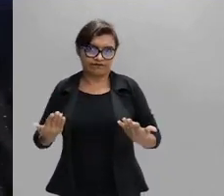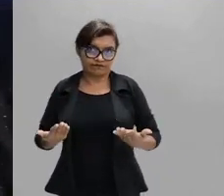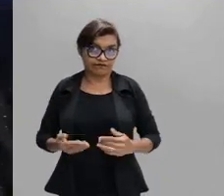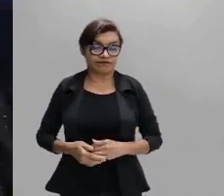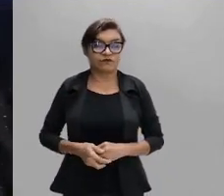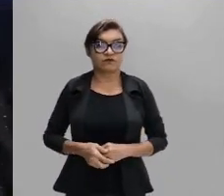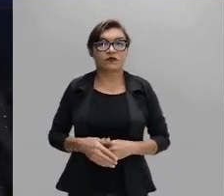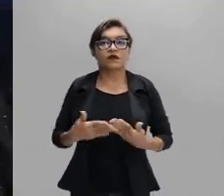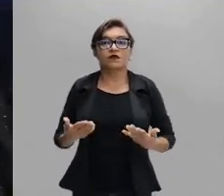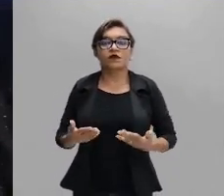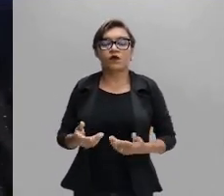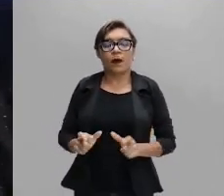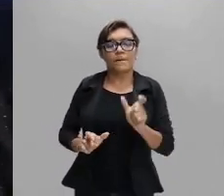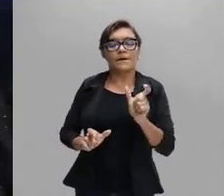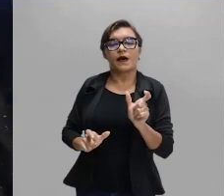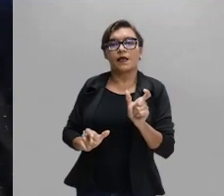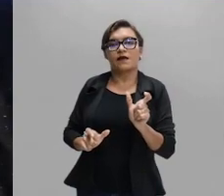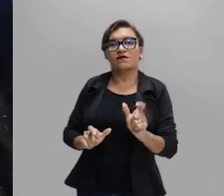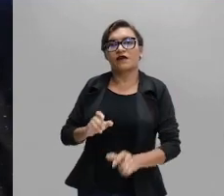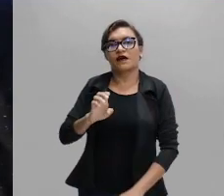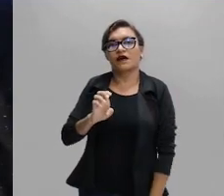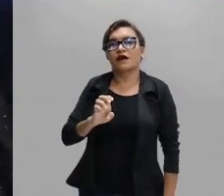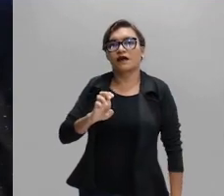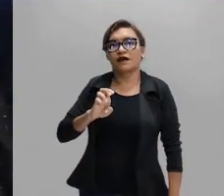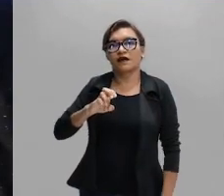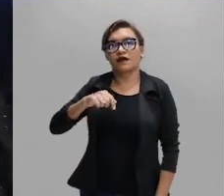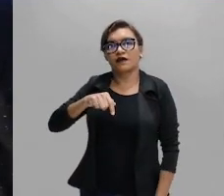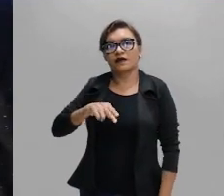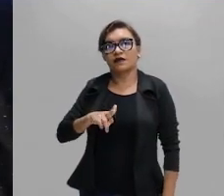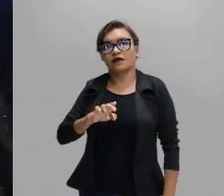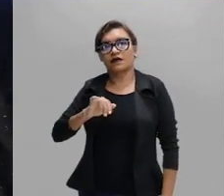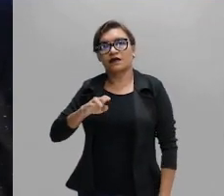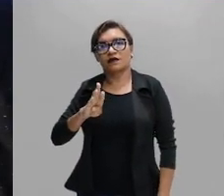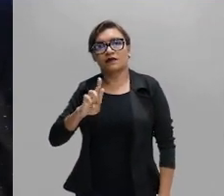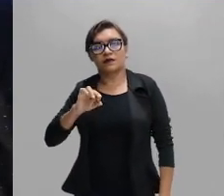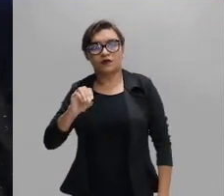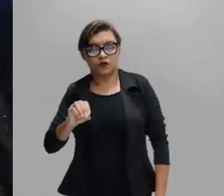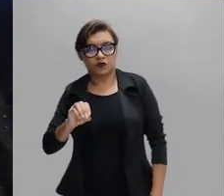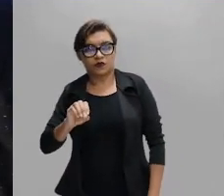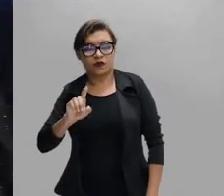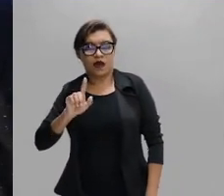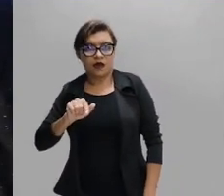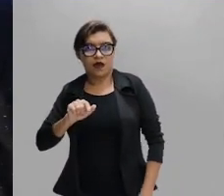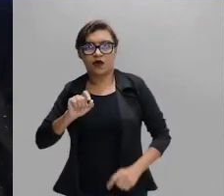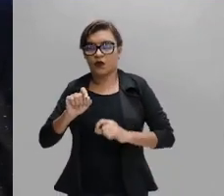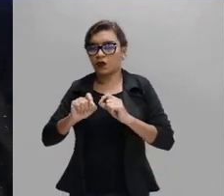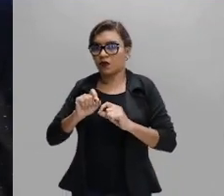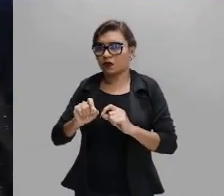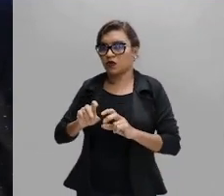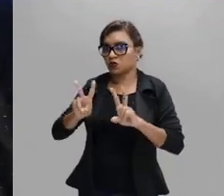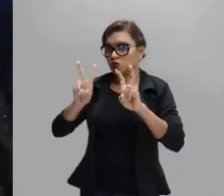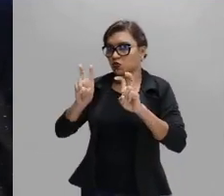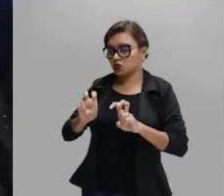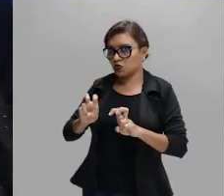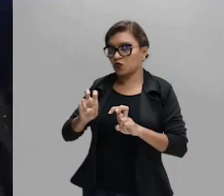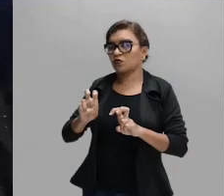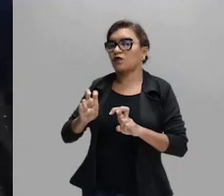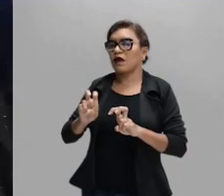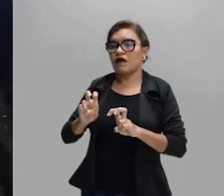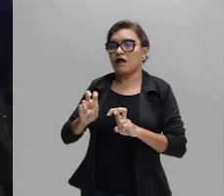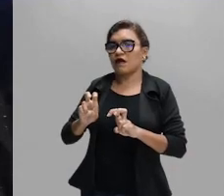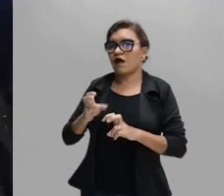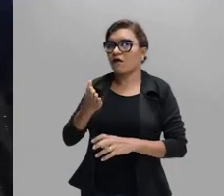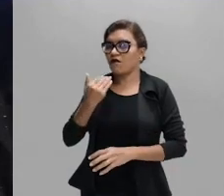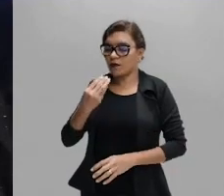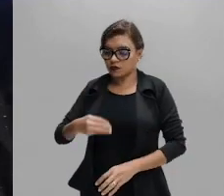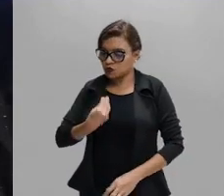para vocês que o termo equilíbrio tem a ver com o quê? Tanto com a questão da insuficiência, quando eu não forneço alimento,